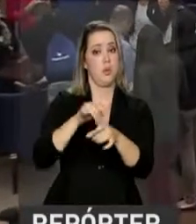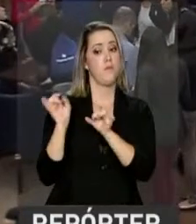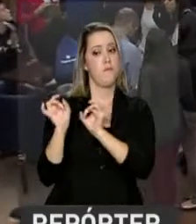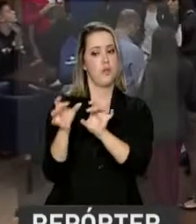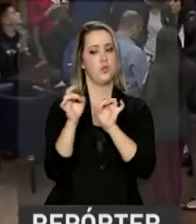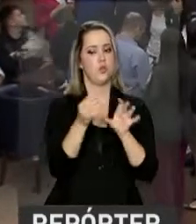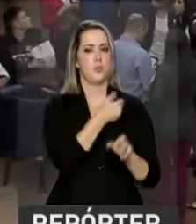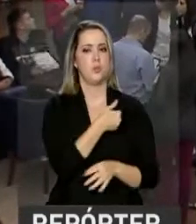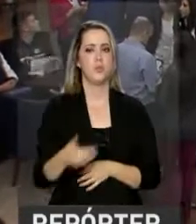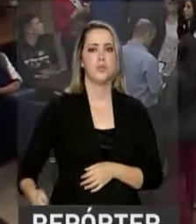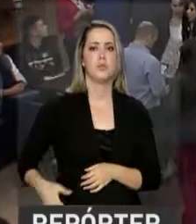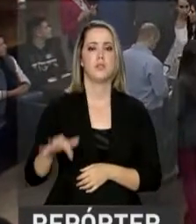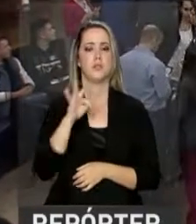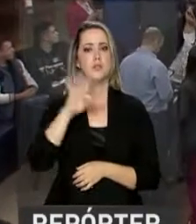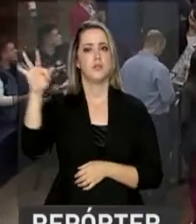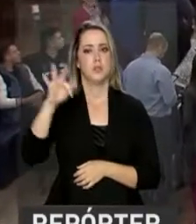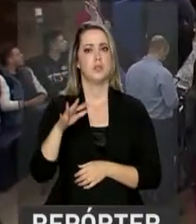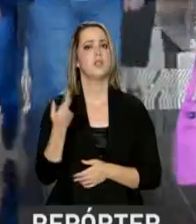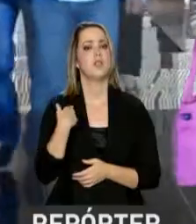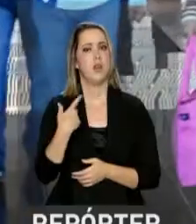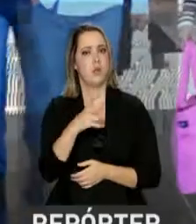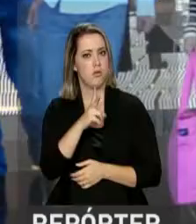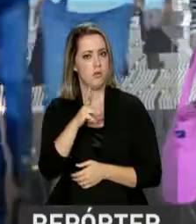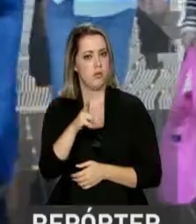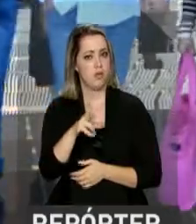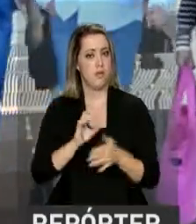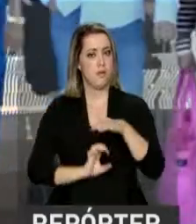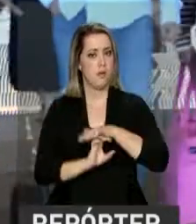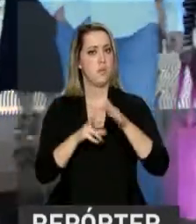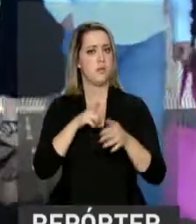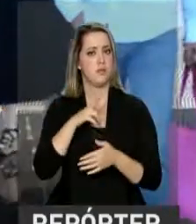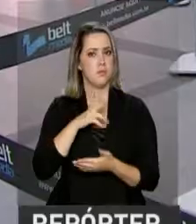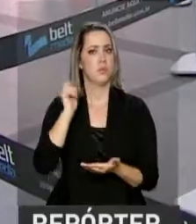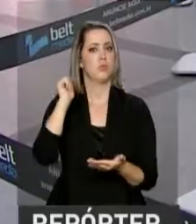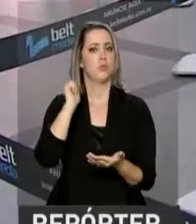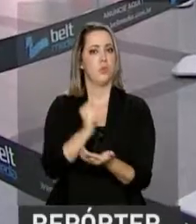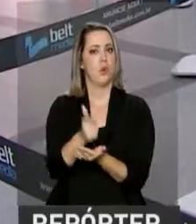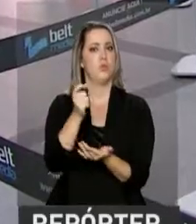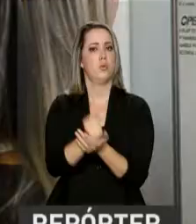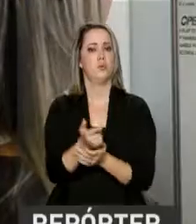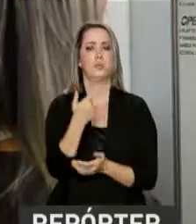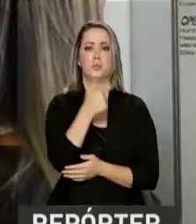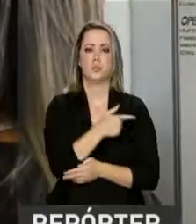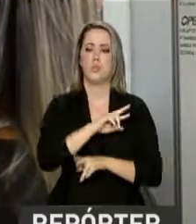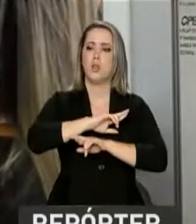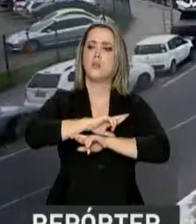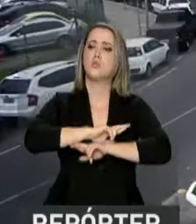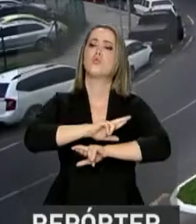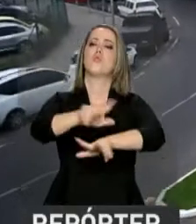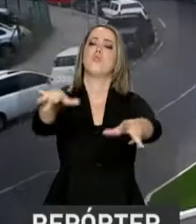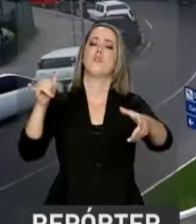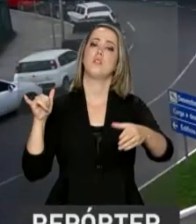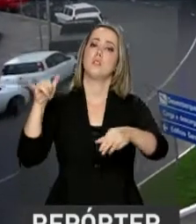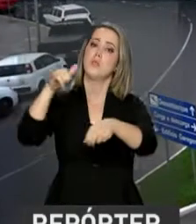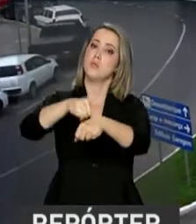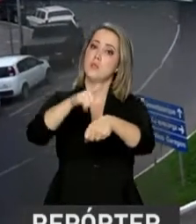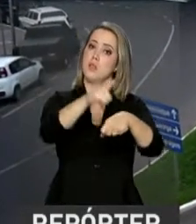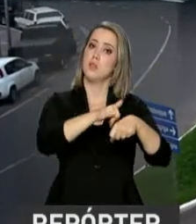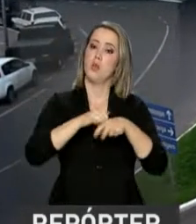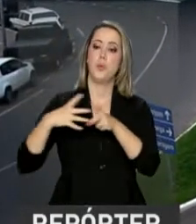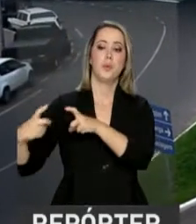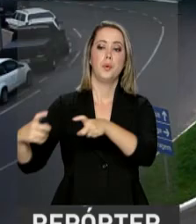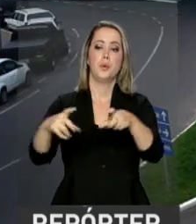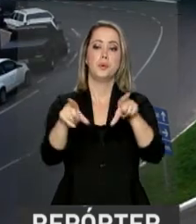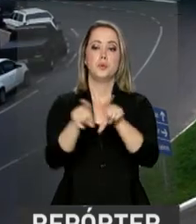federal e arrematados pela iniciativa privada. Os aeroportos de Fortaleza, Salvador, Florianópolis e Porto Alegre também